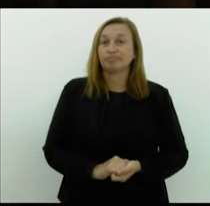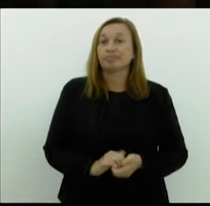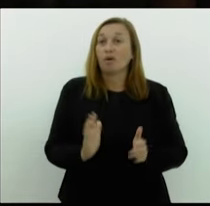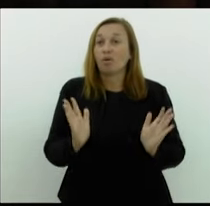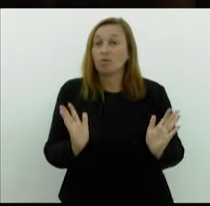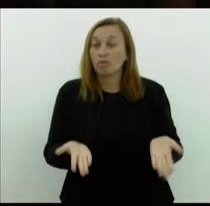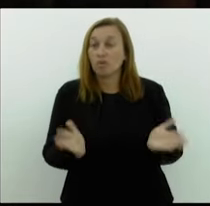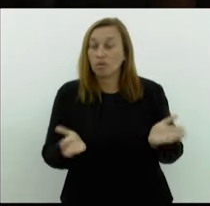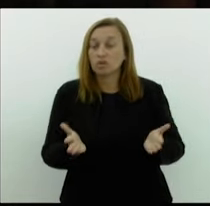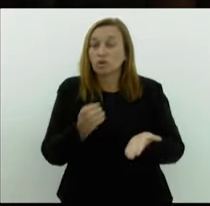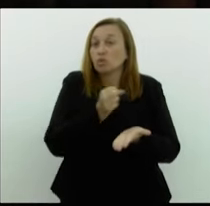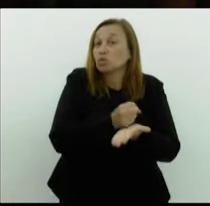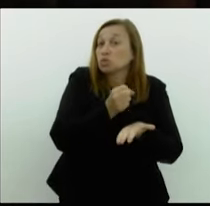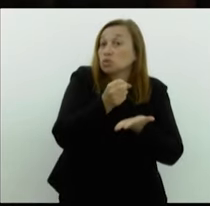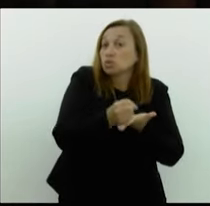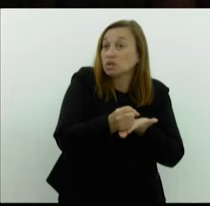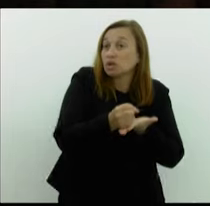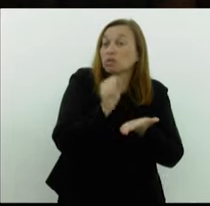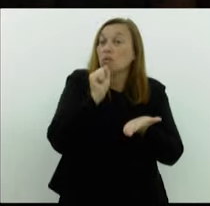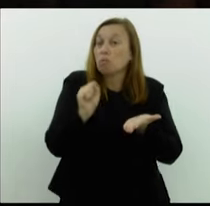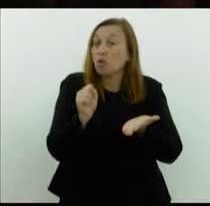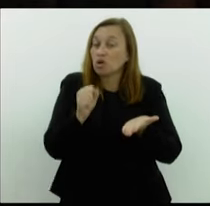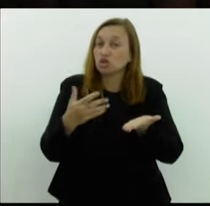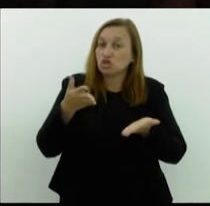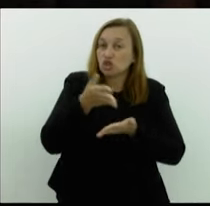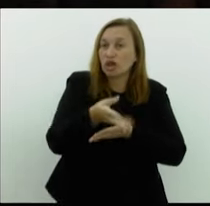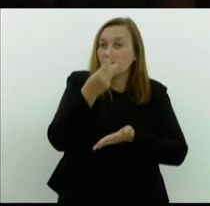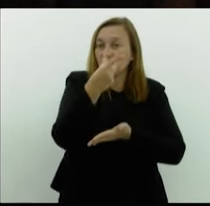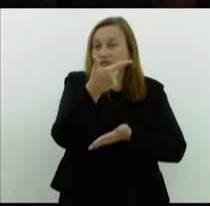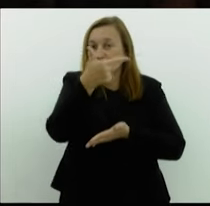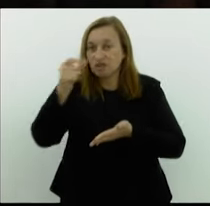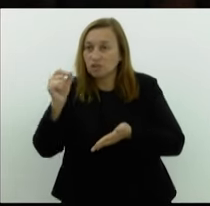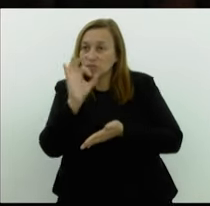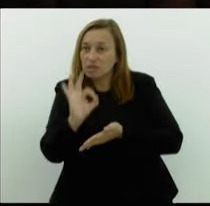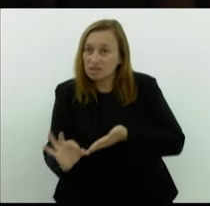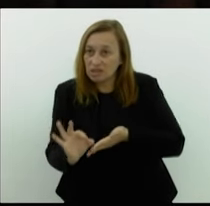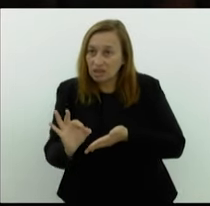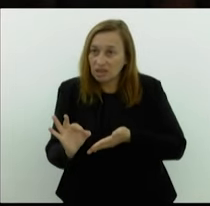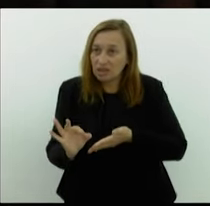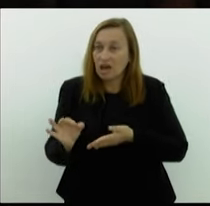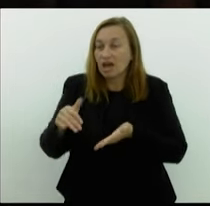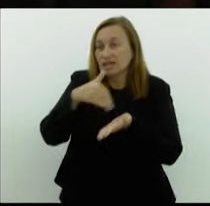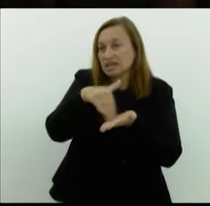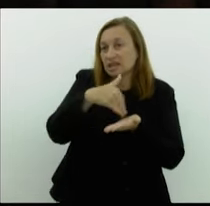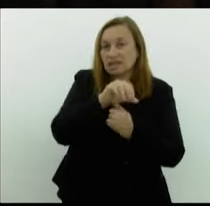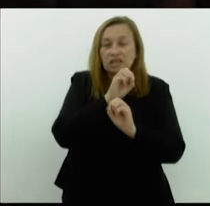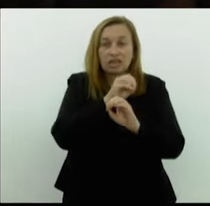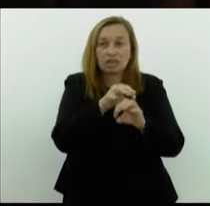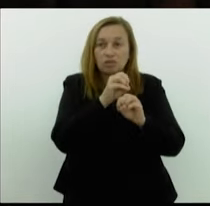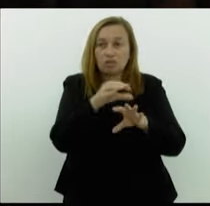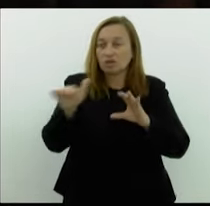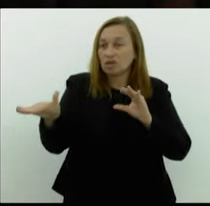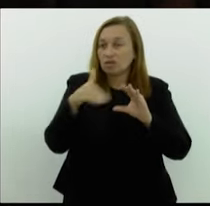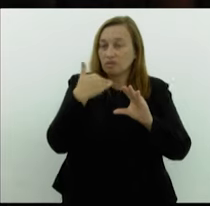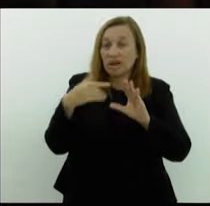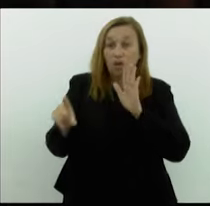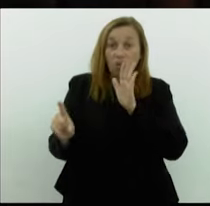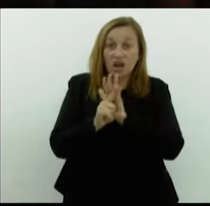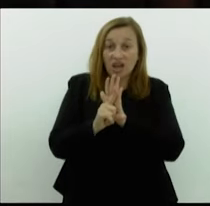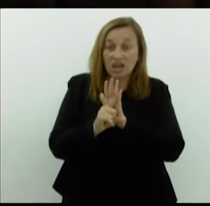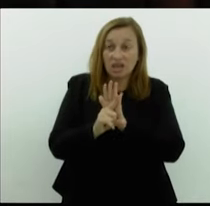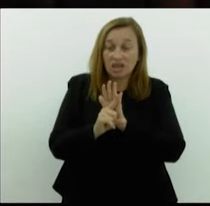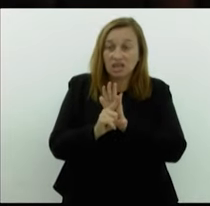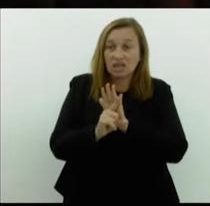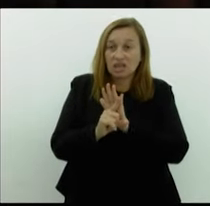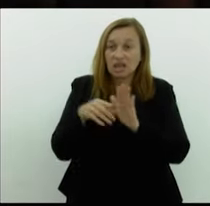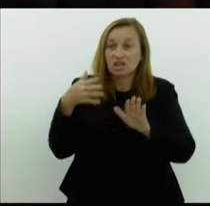Atualmente, os contratos podem chegar a 20% da rede. A Secretaria de Educação manda para cá uma lei para